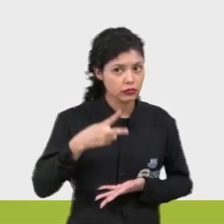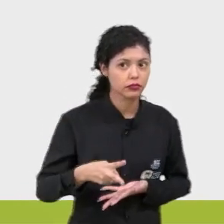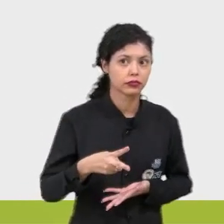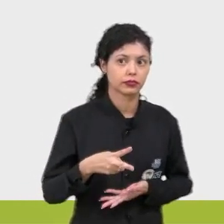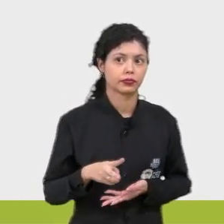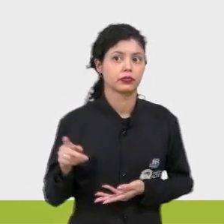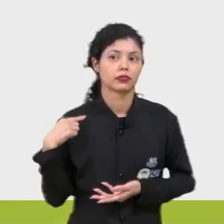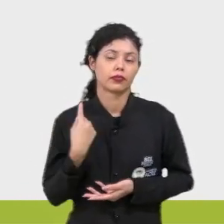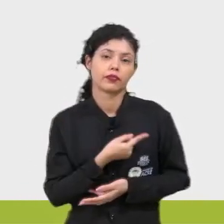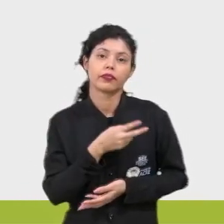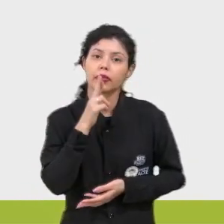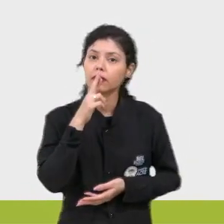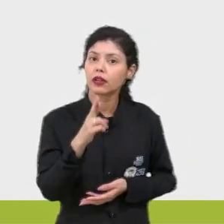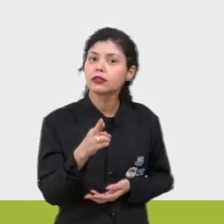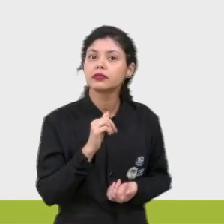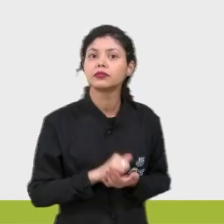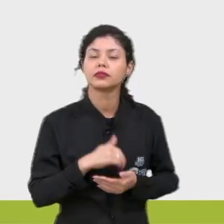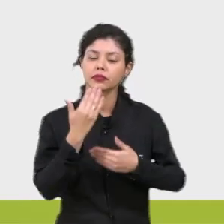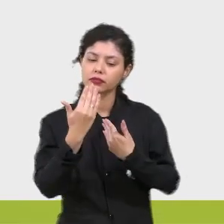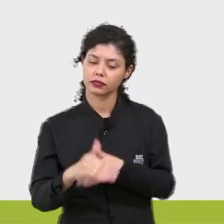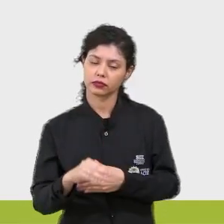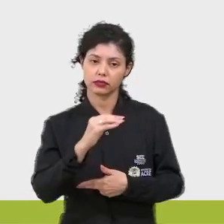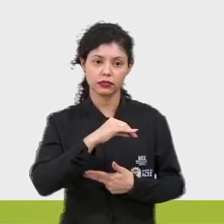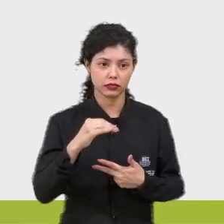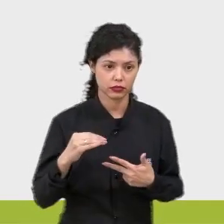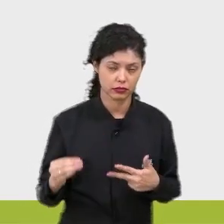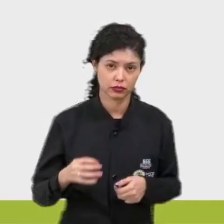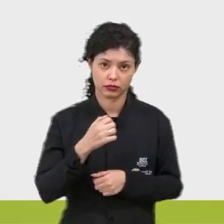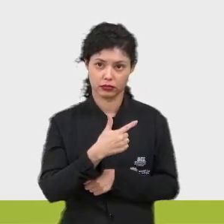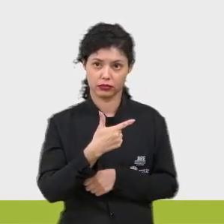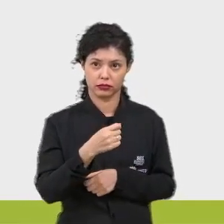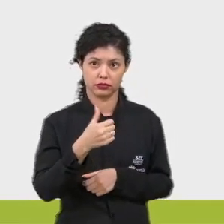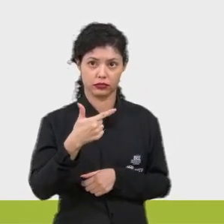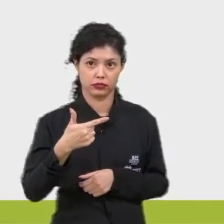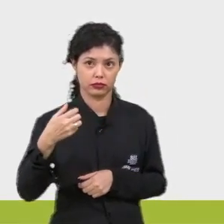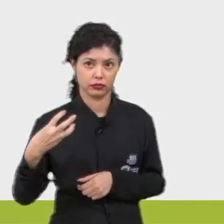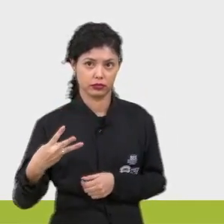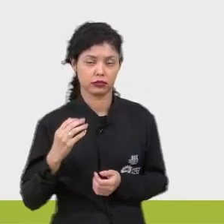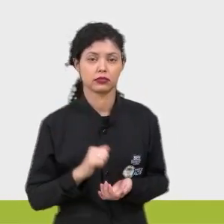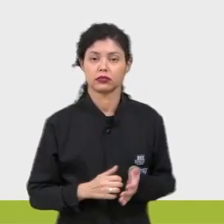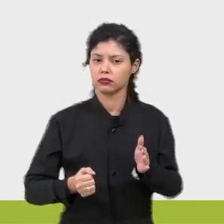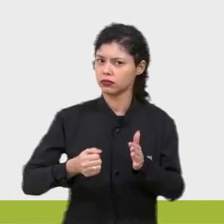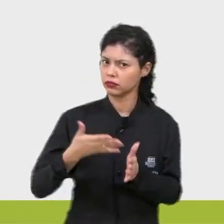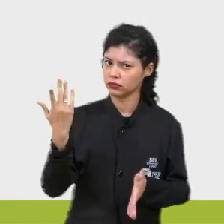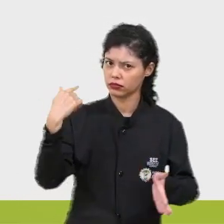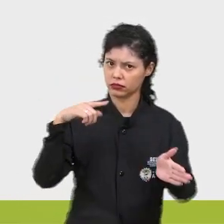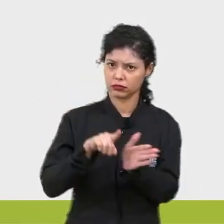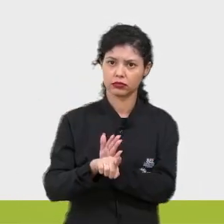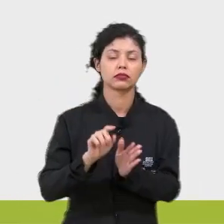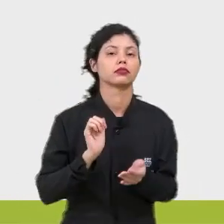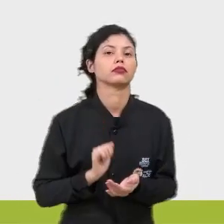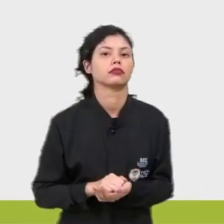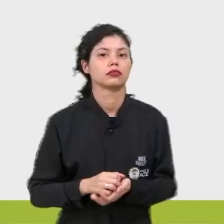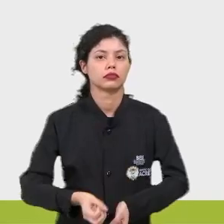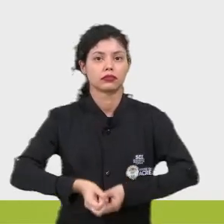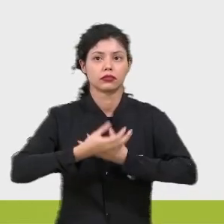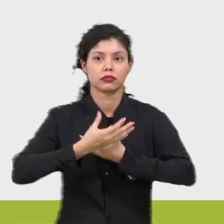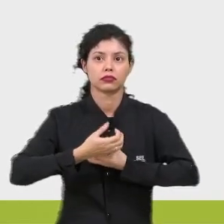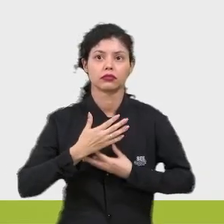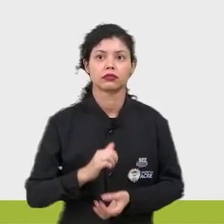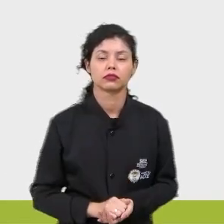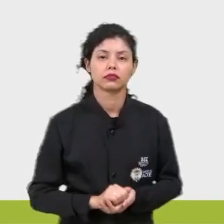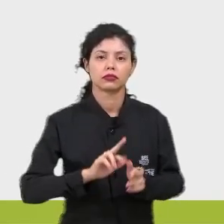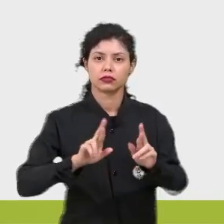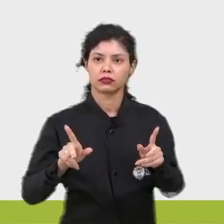a nossa resolução da prova do Enem de 2023, viu que nós temos muitas questões de poema. Vou